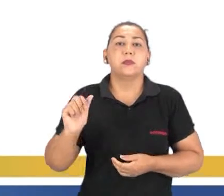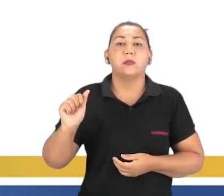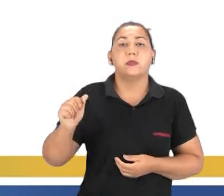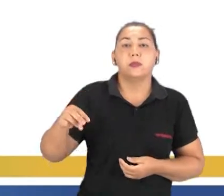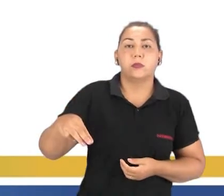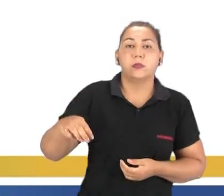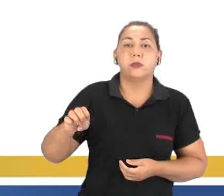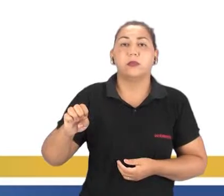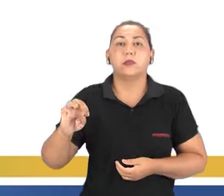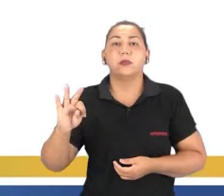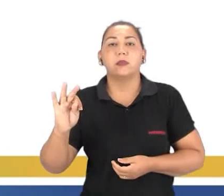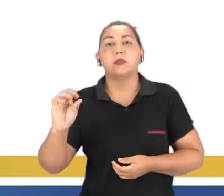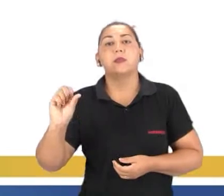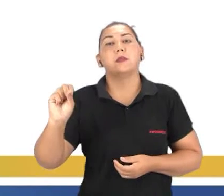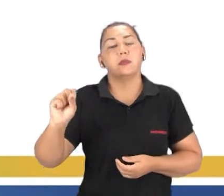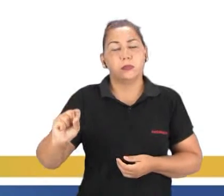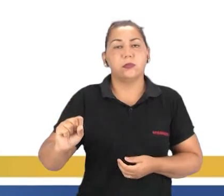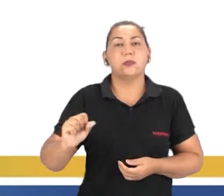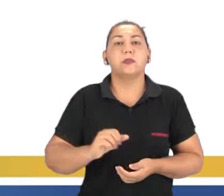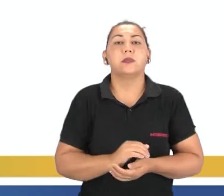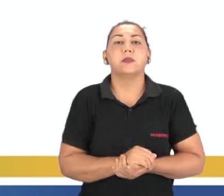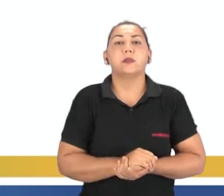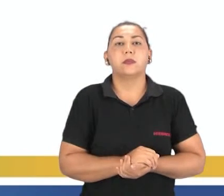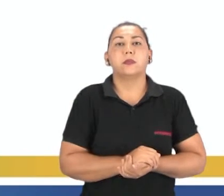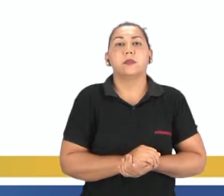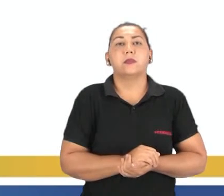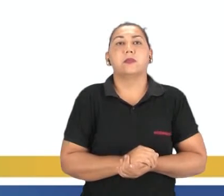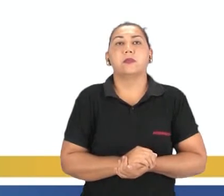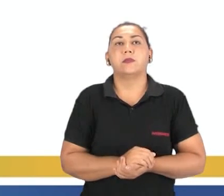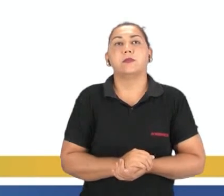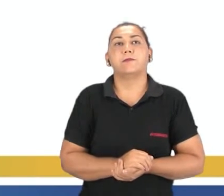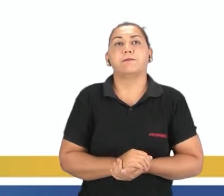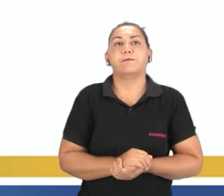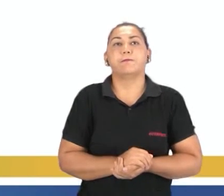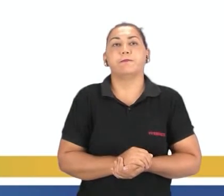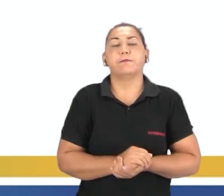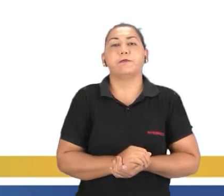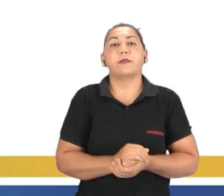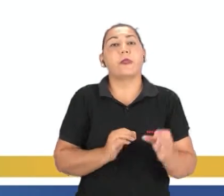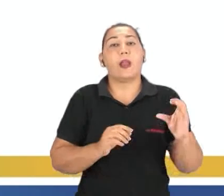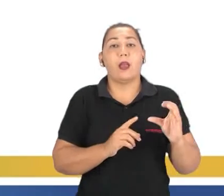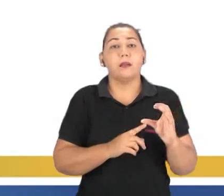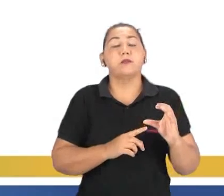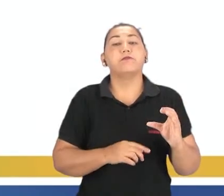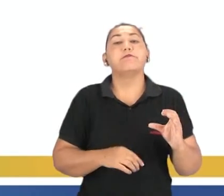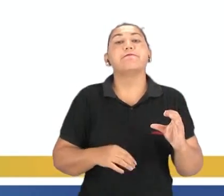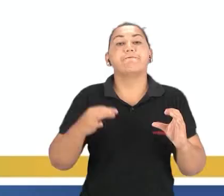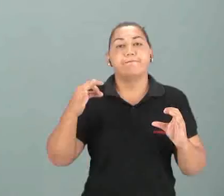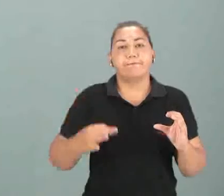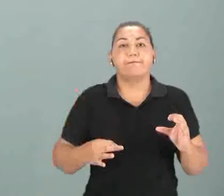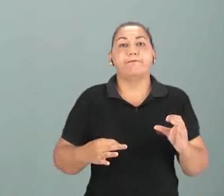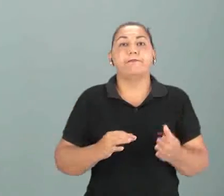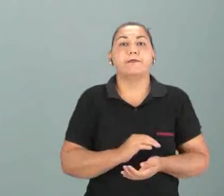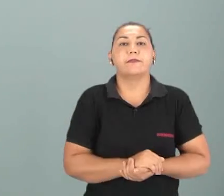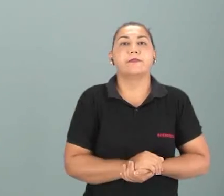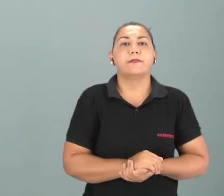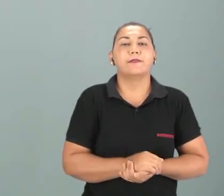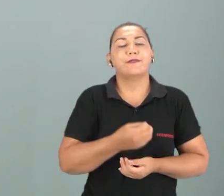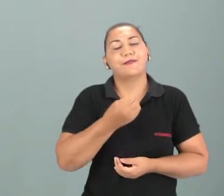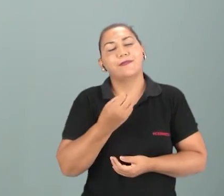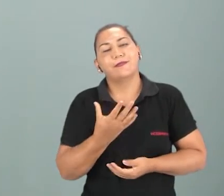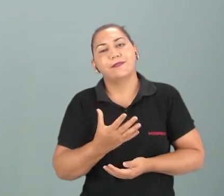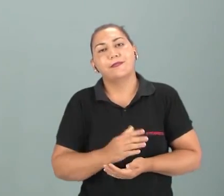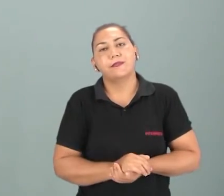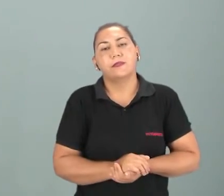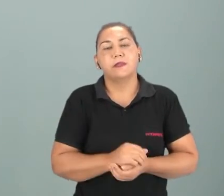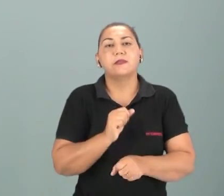Bzão, Czão, Bzão, Czinho. A alternativa correta vai ser, então, a letra C. Bom,